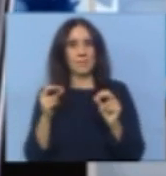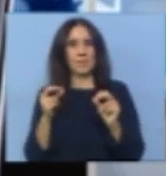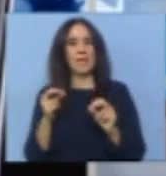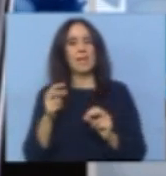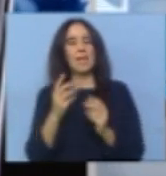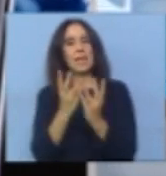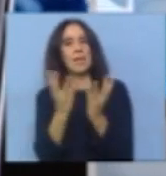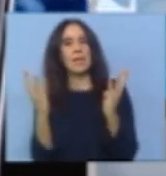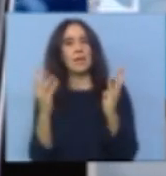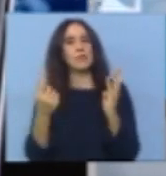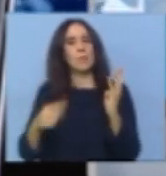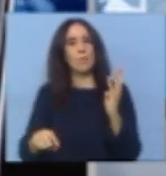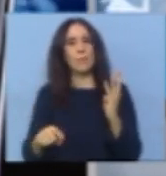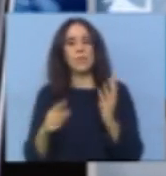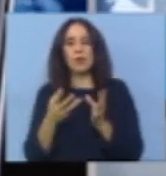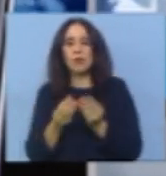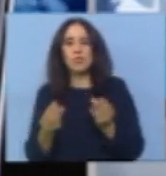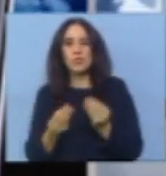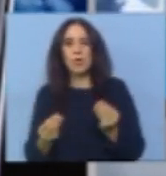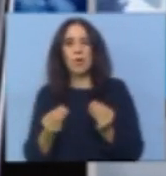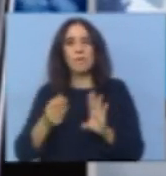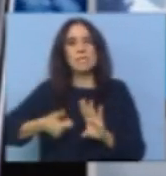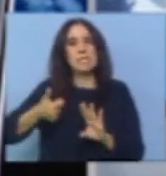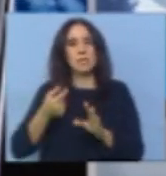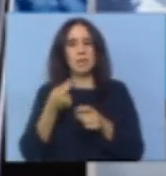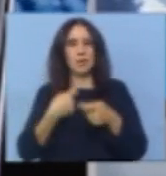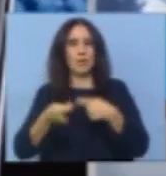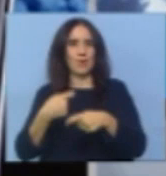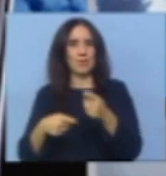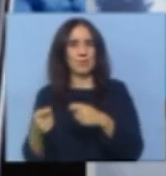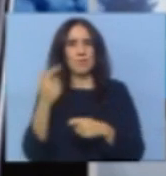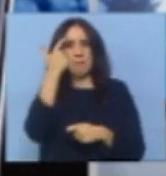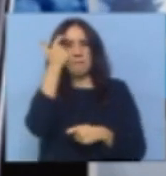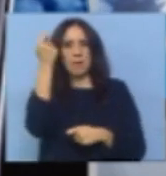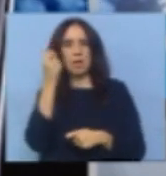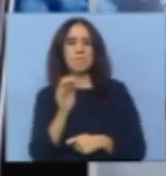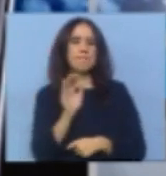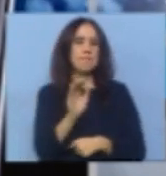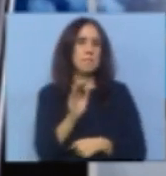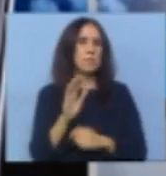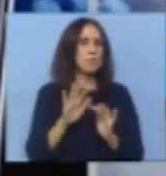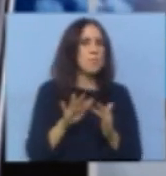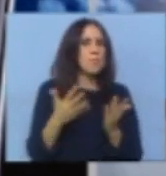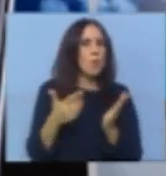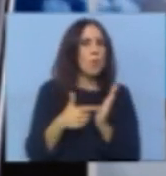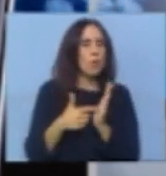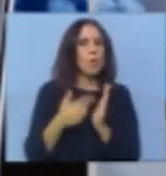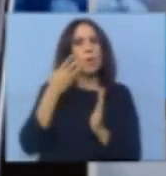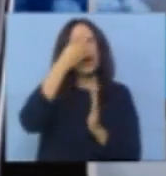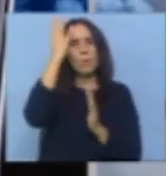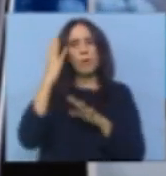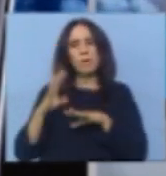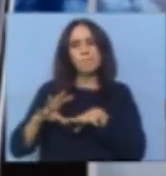estão apenas a tentar resolver coisas de escrúpulo, questão dos negócios, a perguntar sobre a legitimidade de uma invasão